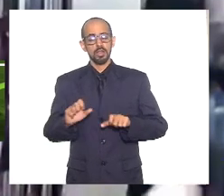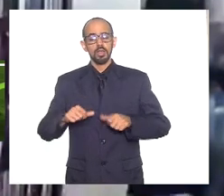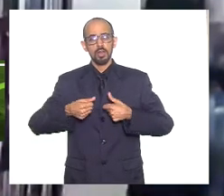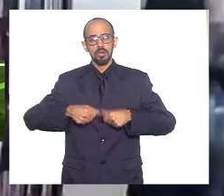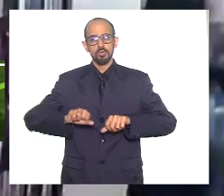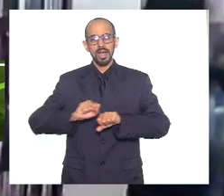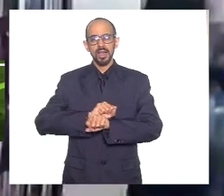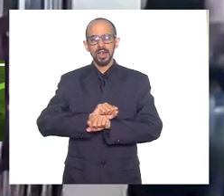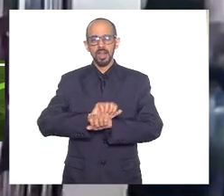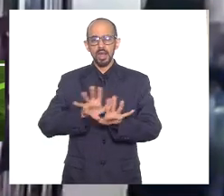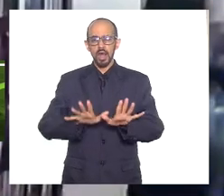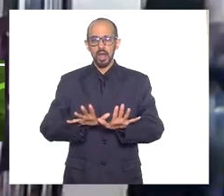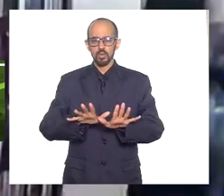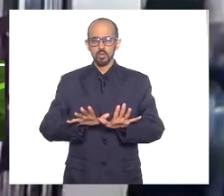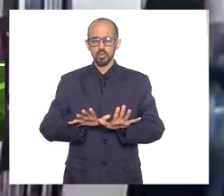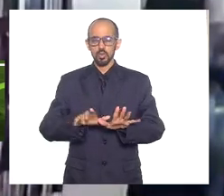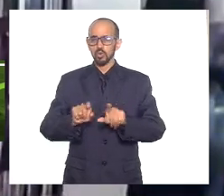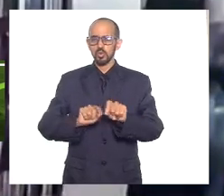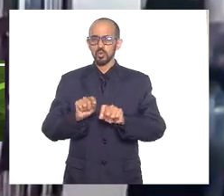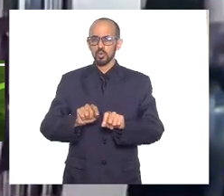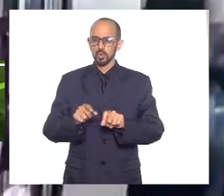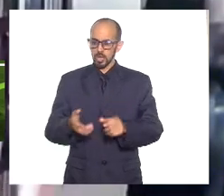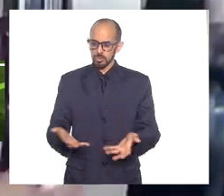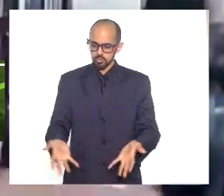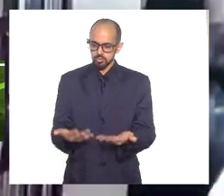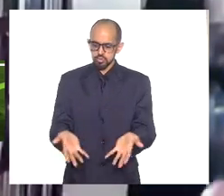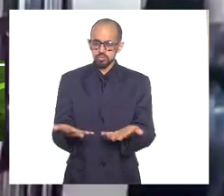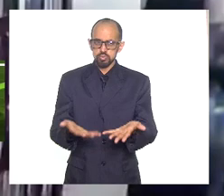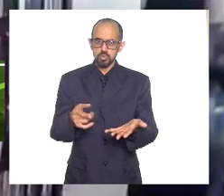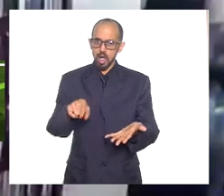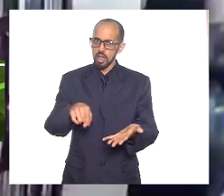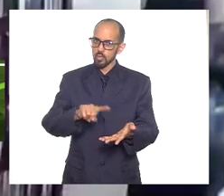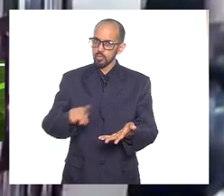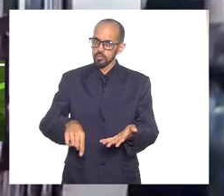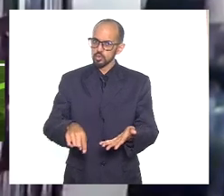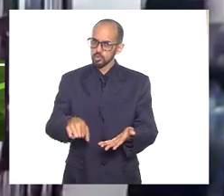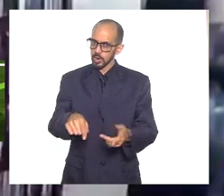qualificação do servidor público e salário